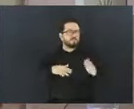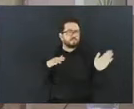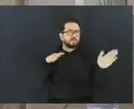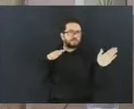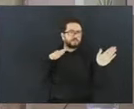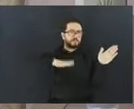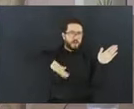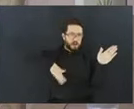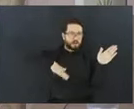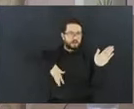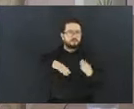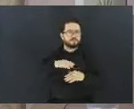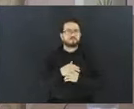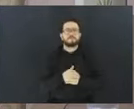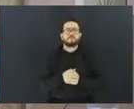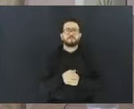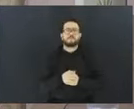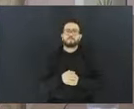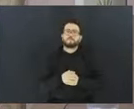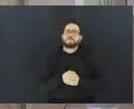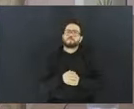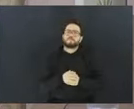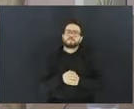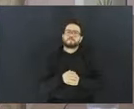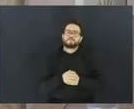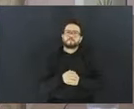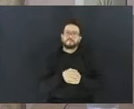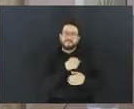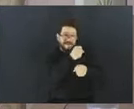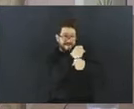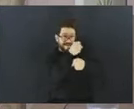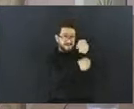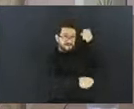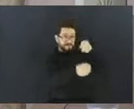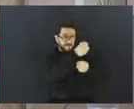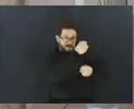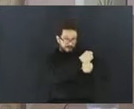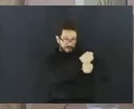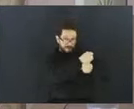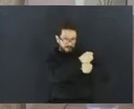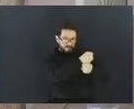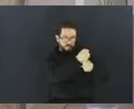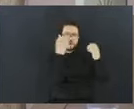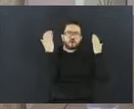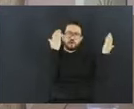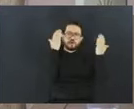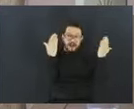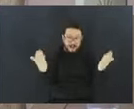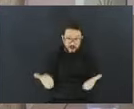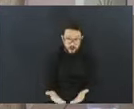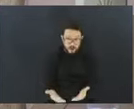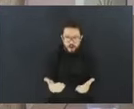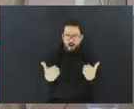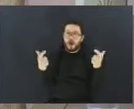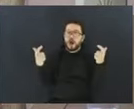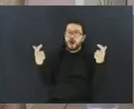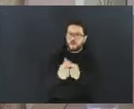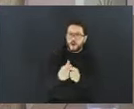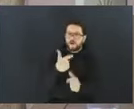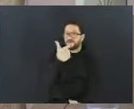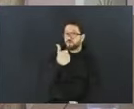operação verão, em relação ao ano passado, tivemos menos 21% os homicídios no nosso litoral. Paranaguá, que era uma